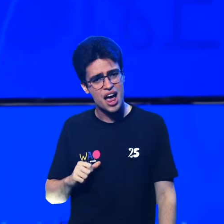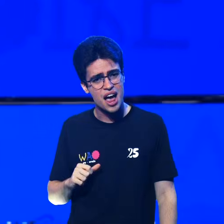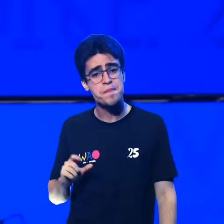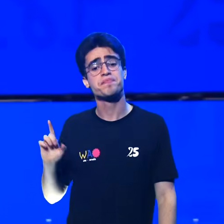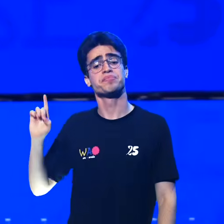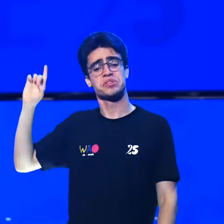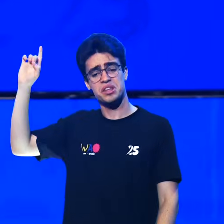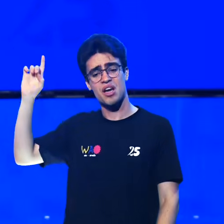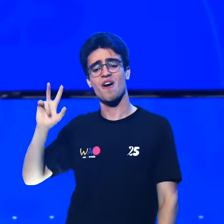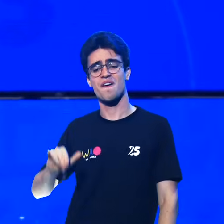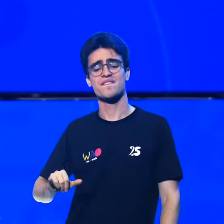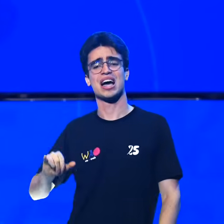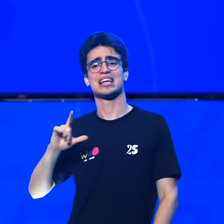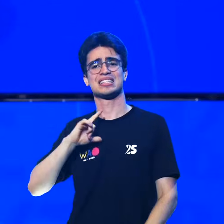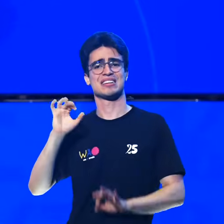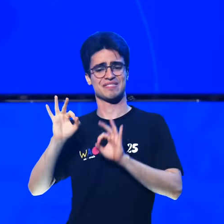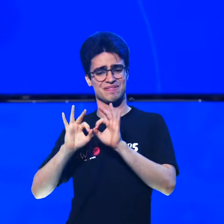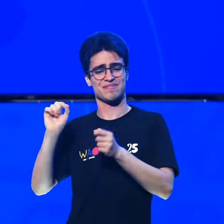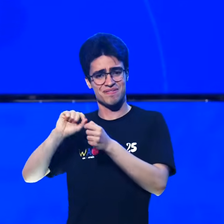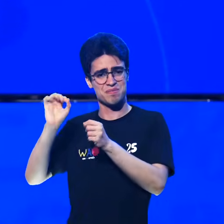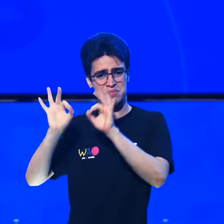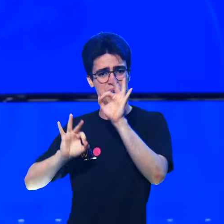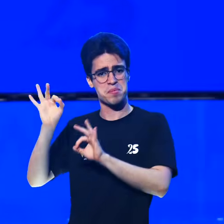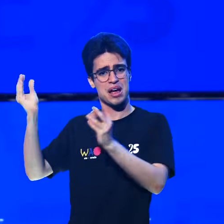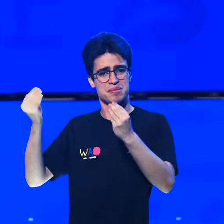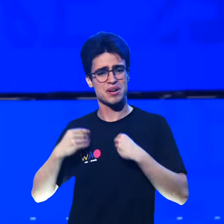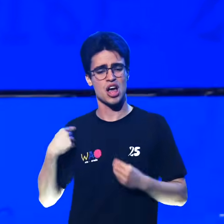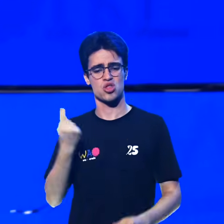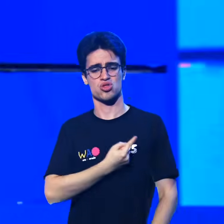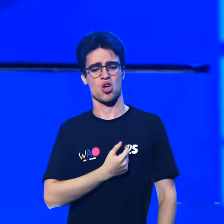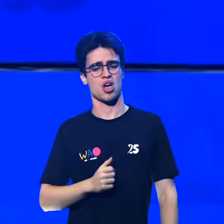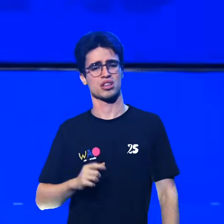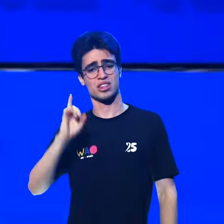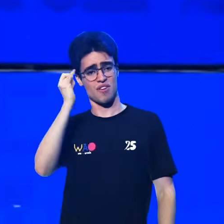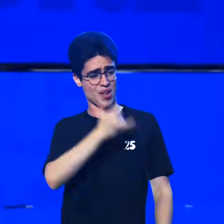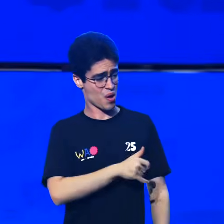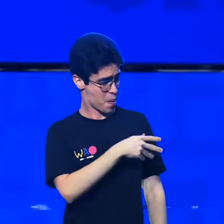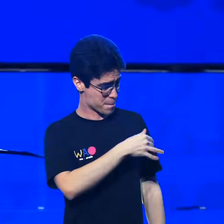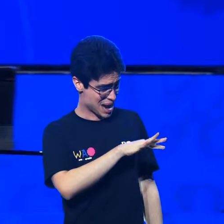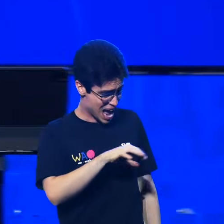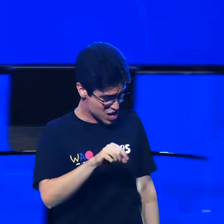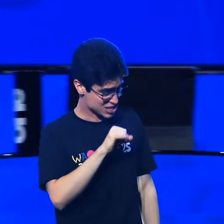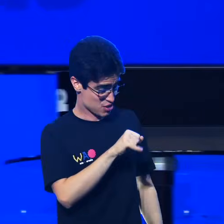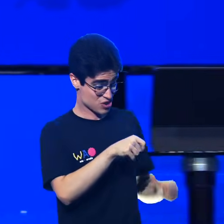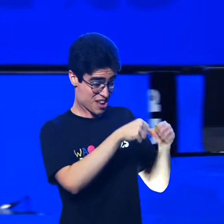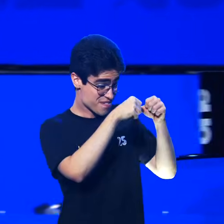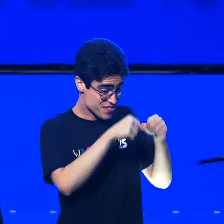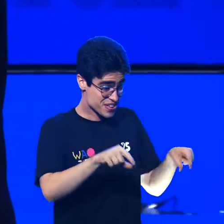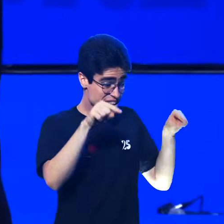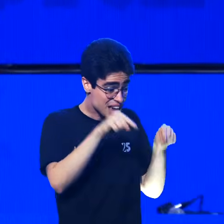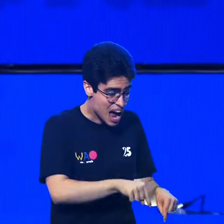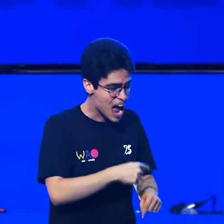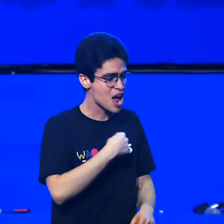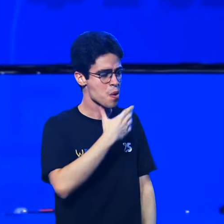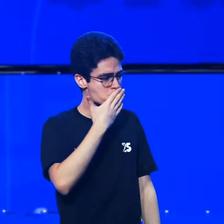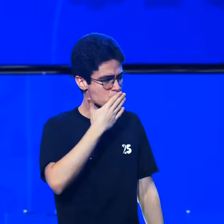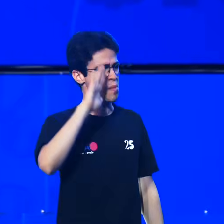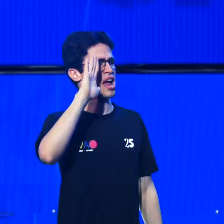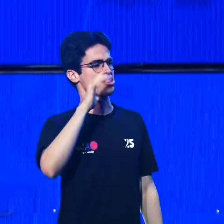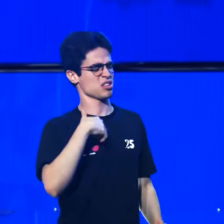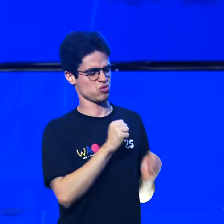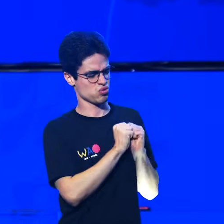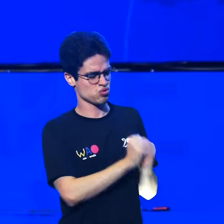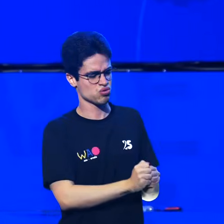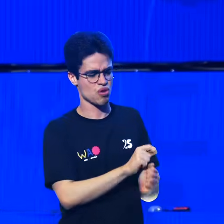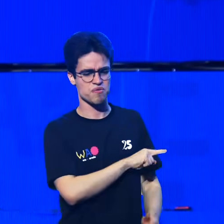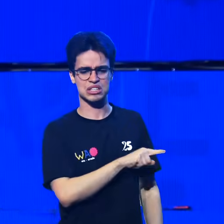Ele vai fazer algo conosco. E ainda eu ouvi o Senhor dizendo, Márcio, se você ficar, eu prometo que eu vou estar com